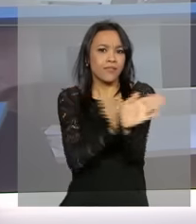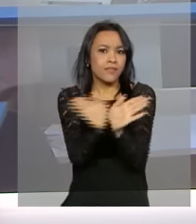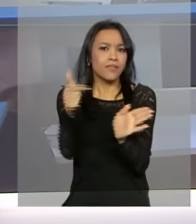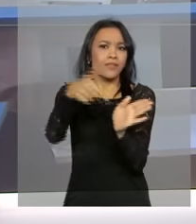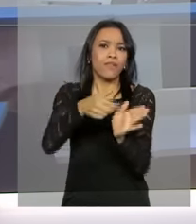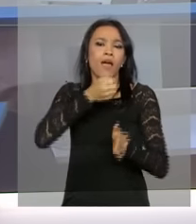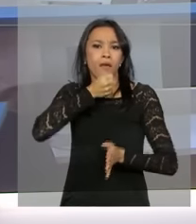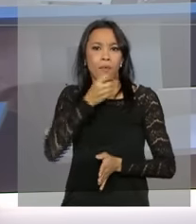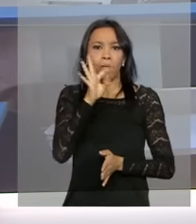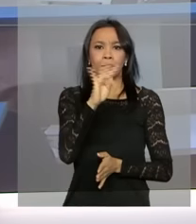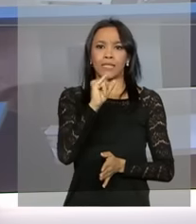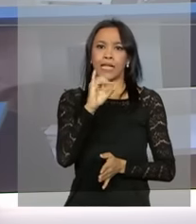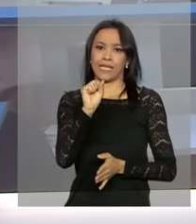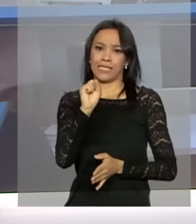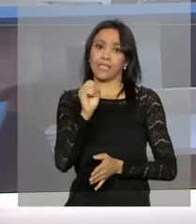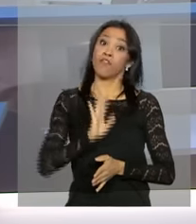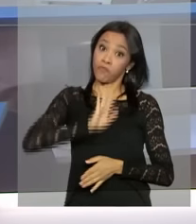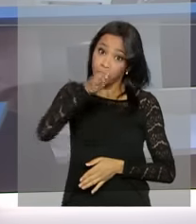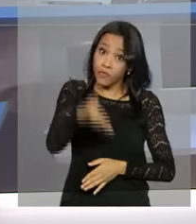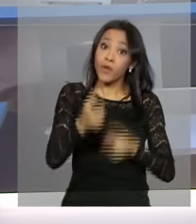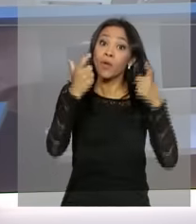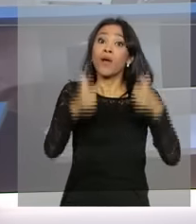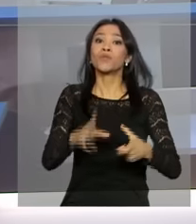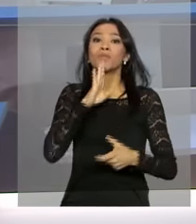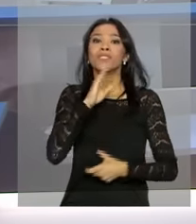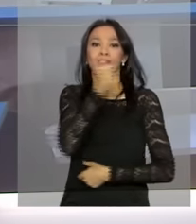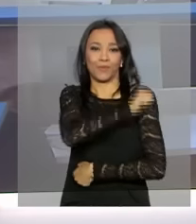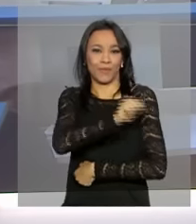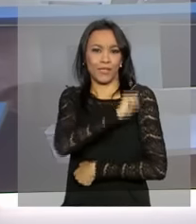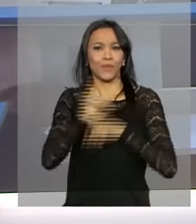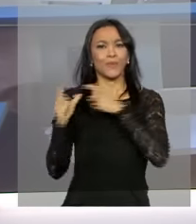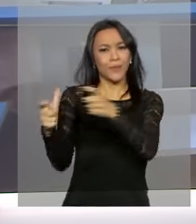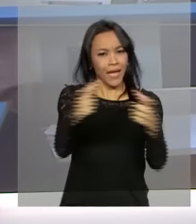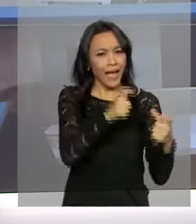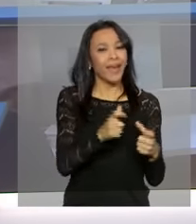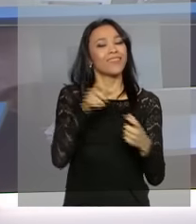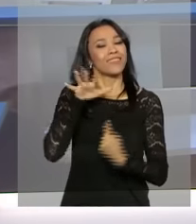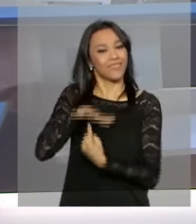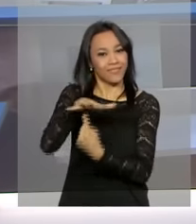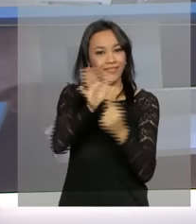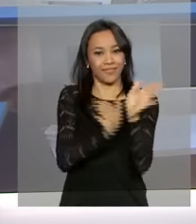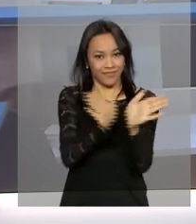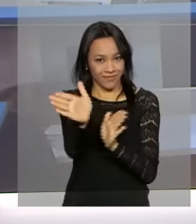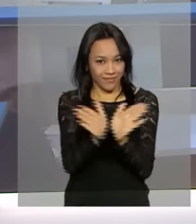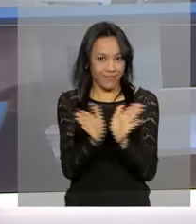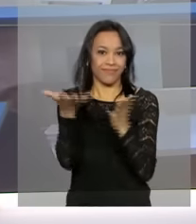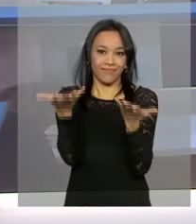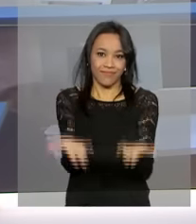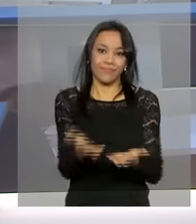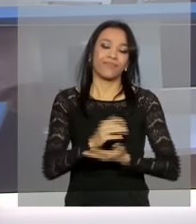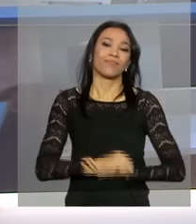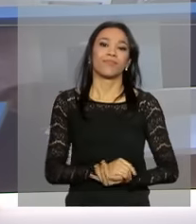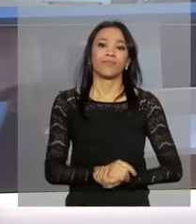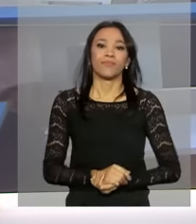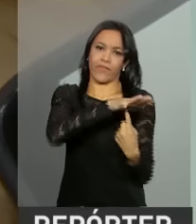A repórter Thaisa Dias foi conhecer no Rio de Janeiro um dos locais cadastrados, a Feira de São Cristóvão.